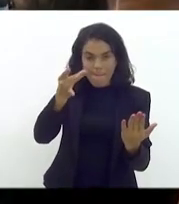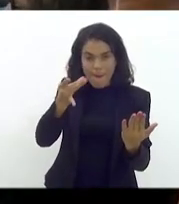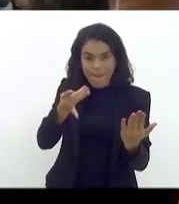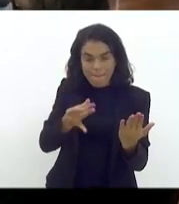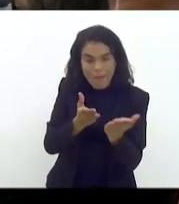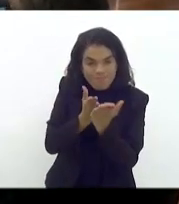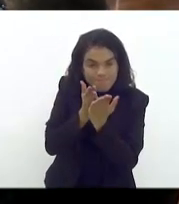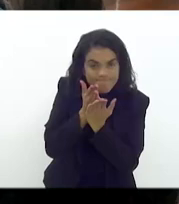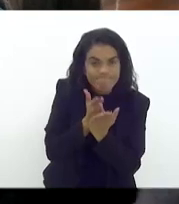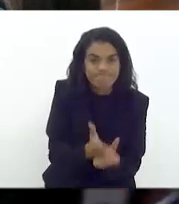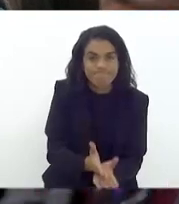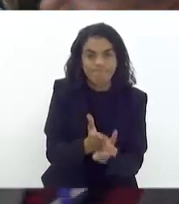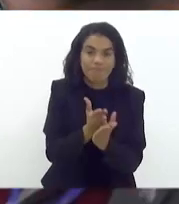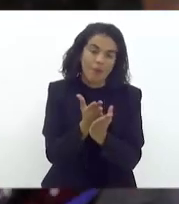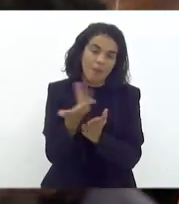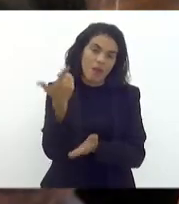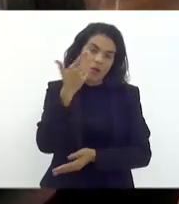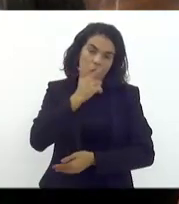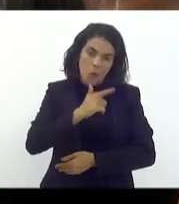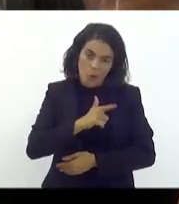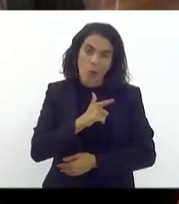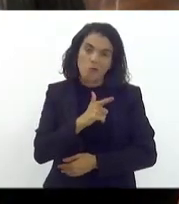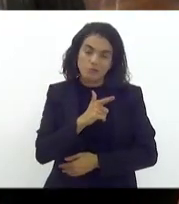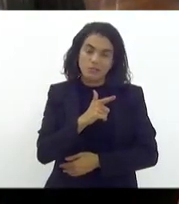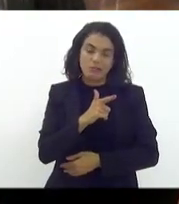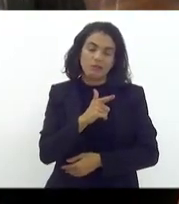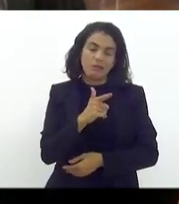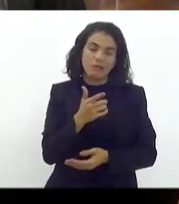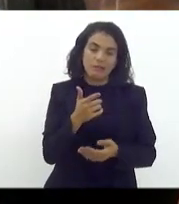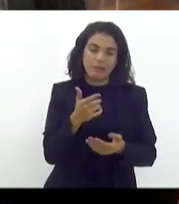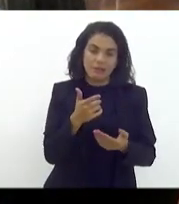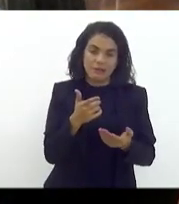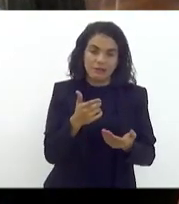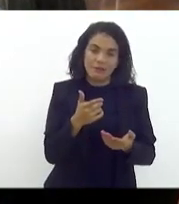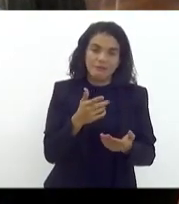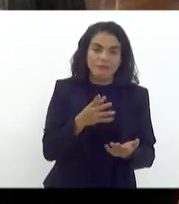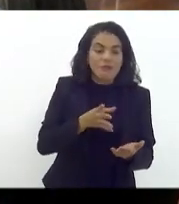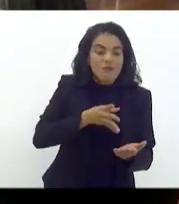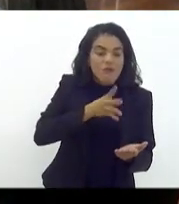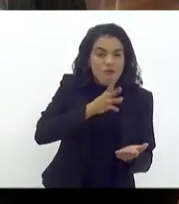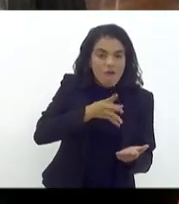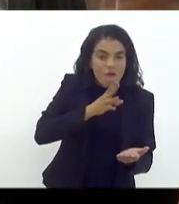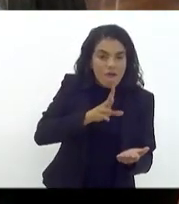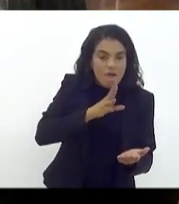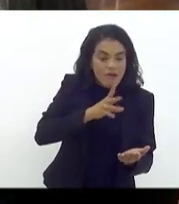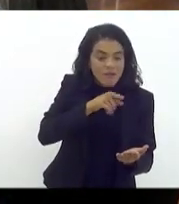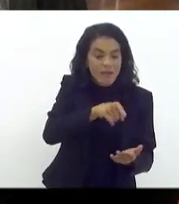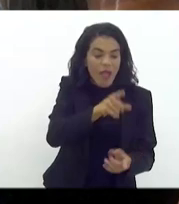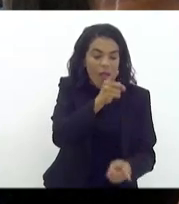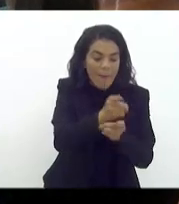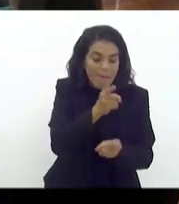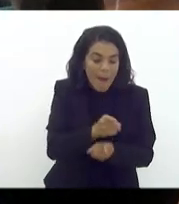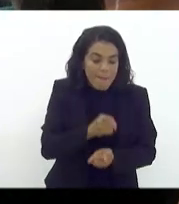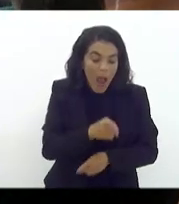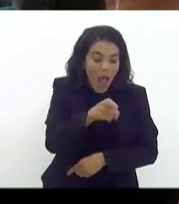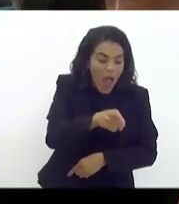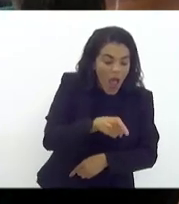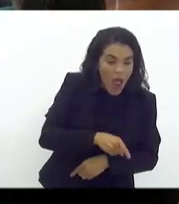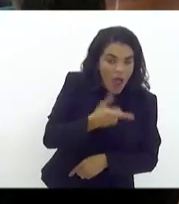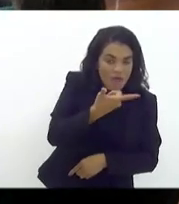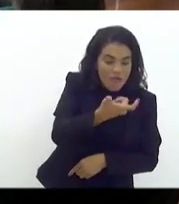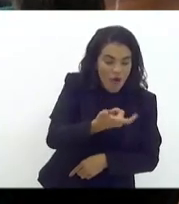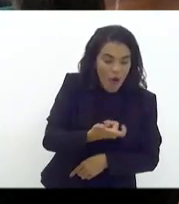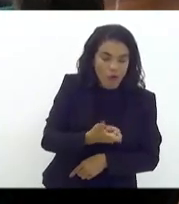dignidade possível para poder né fazer um reconhecimento correto e não